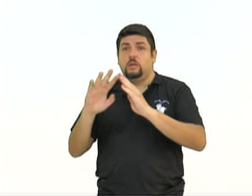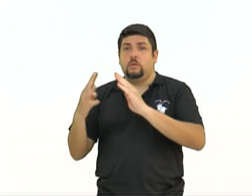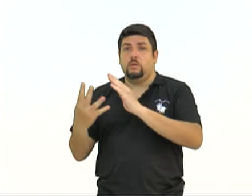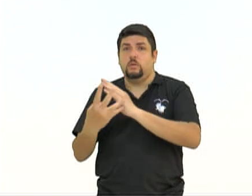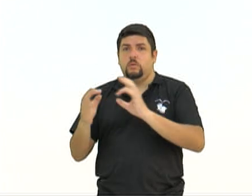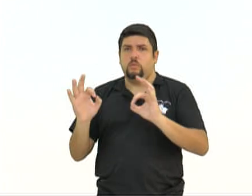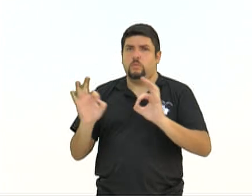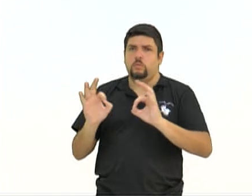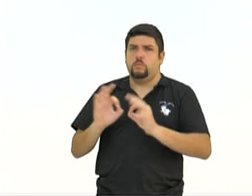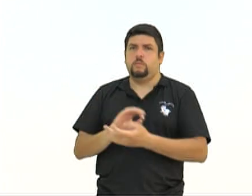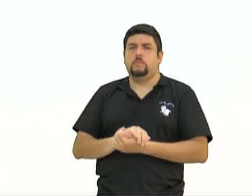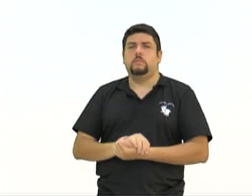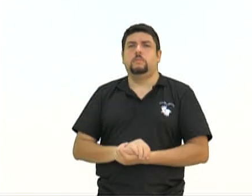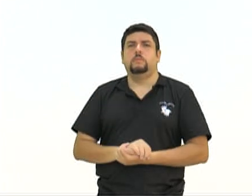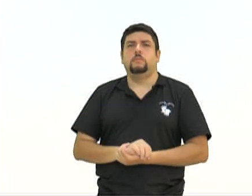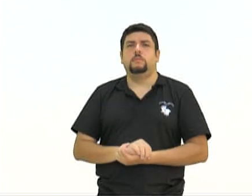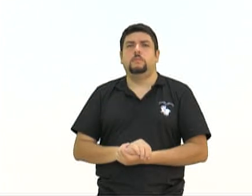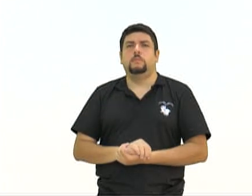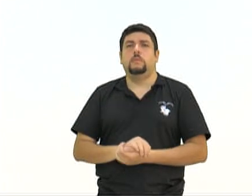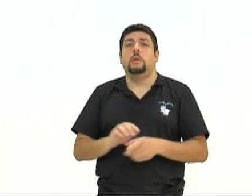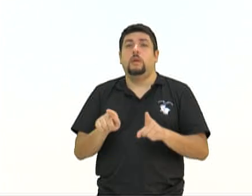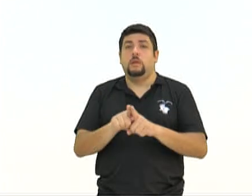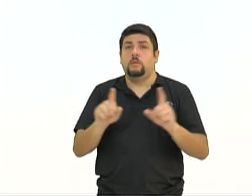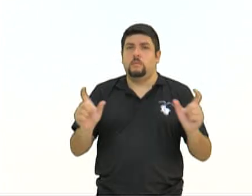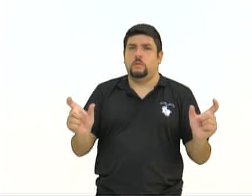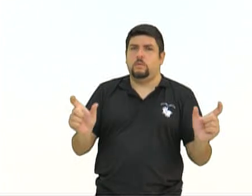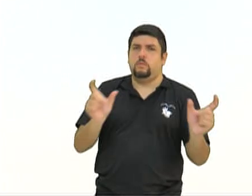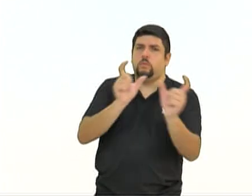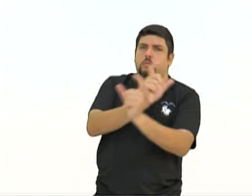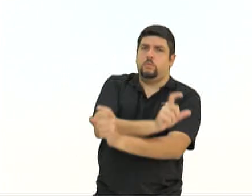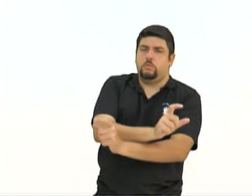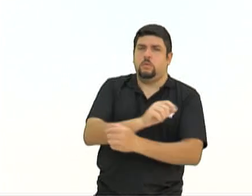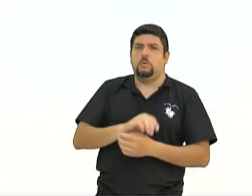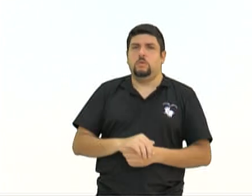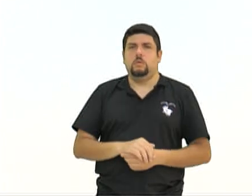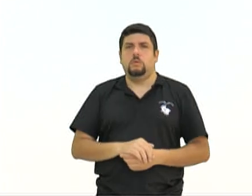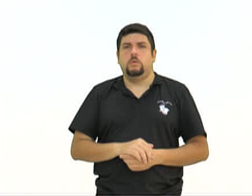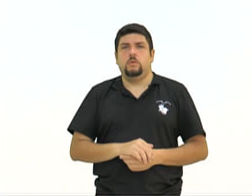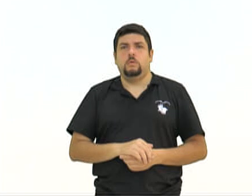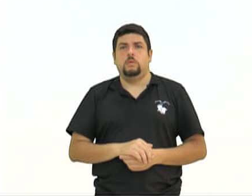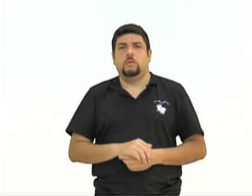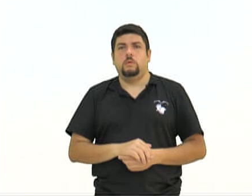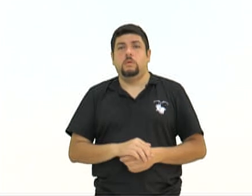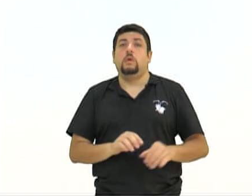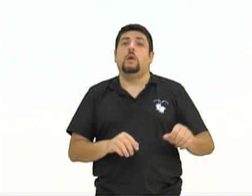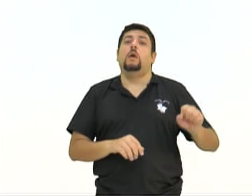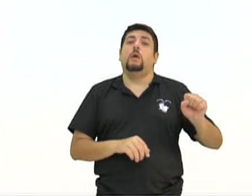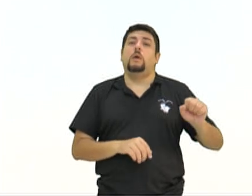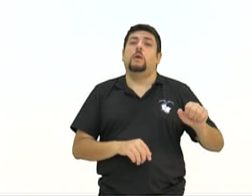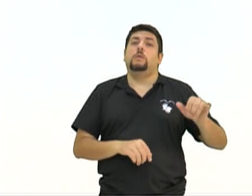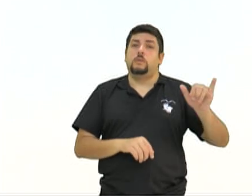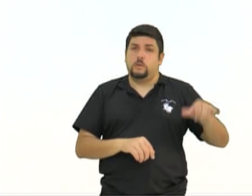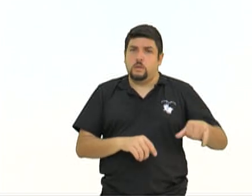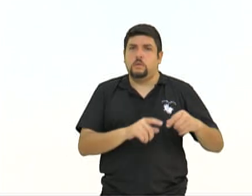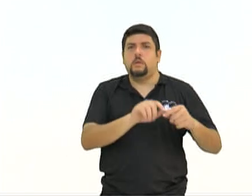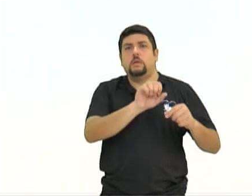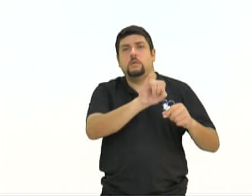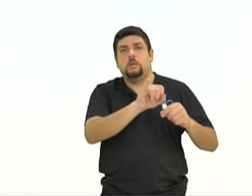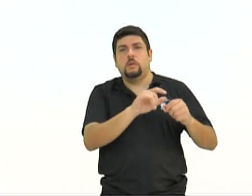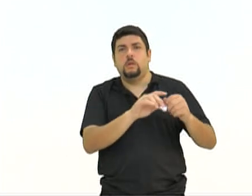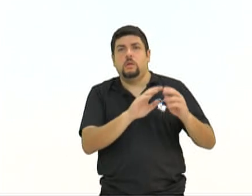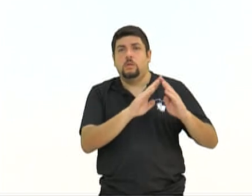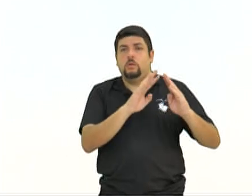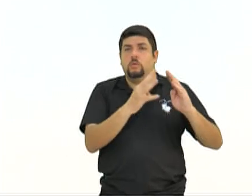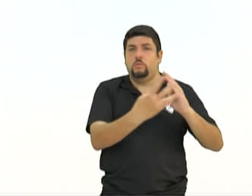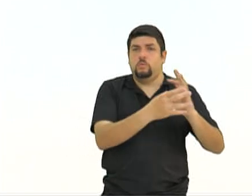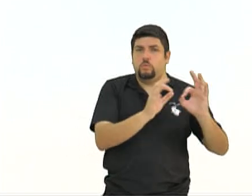quarentena. Também poderia inverter. Yes, if we weren't in quarantine, vírgula, I could go to the movies.